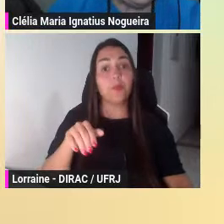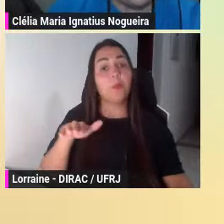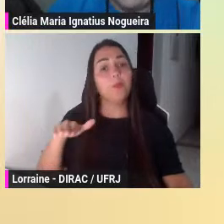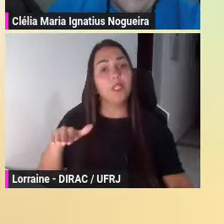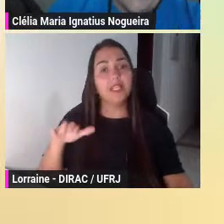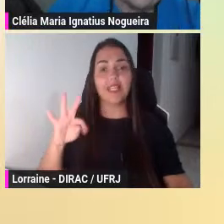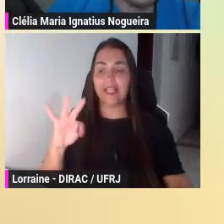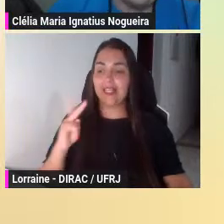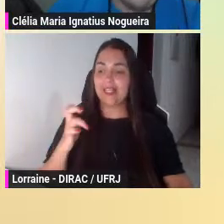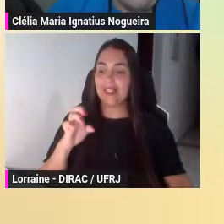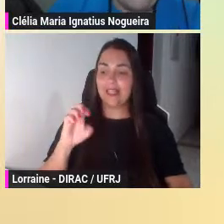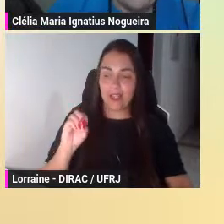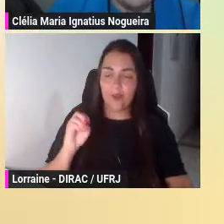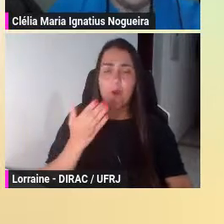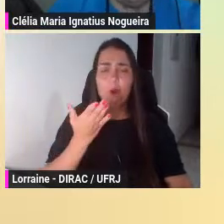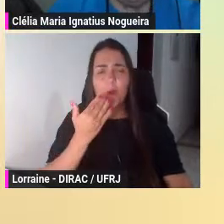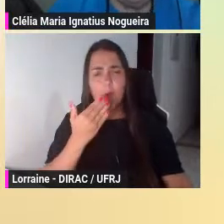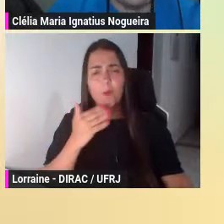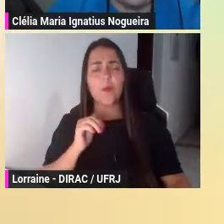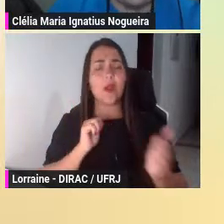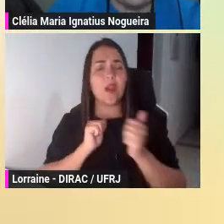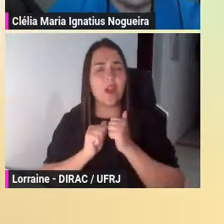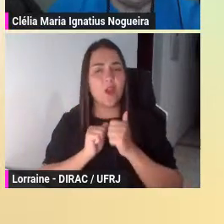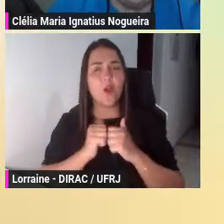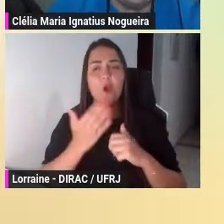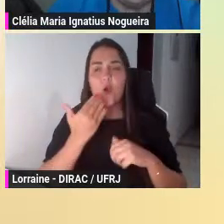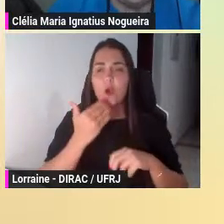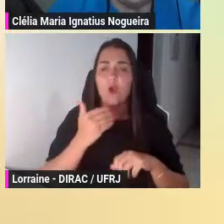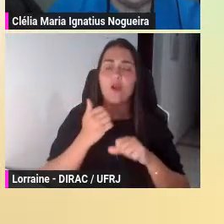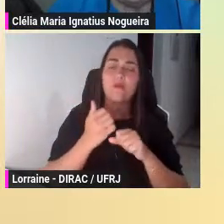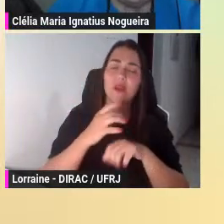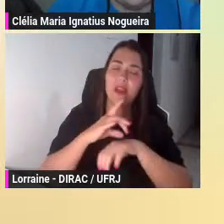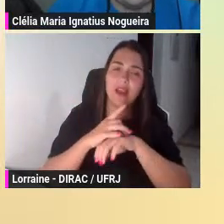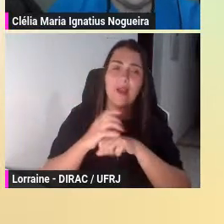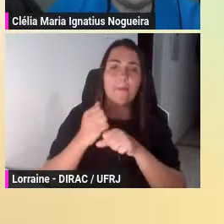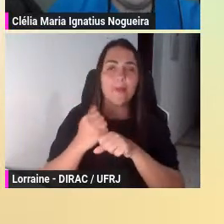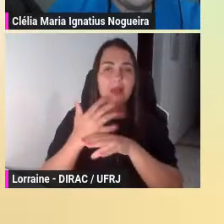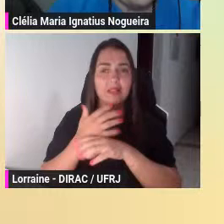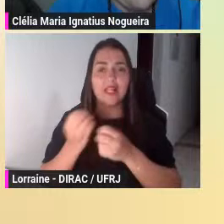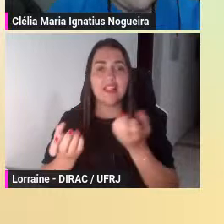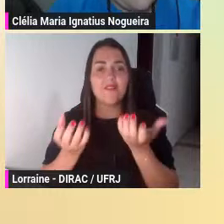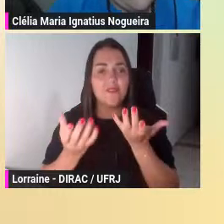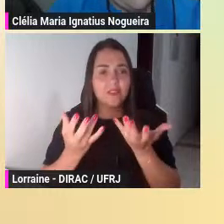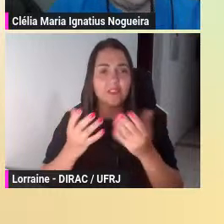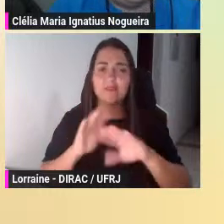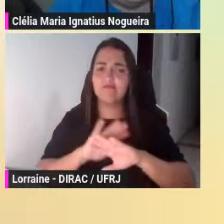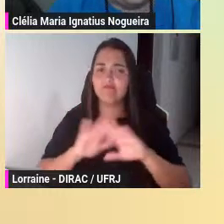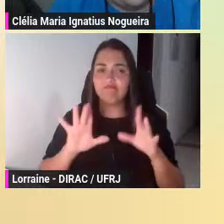come carninha, come batatinha frita, etc.